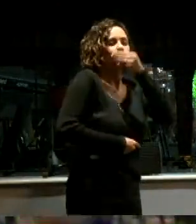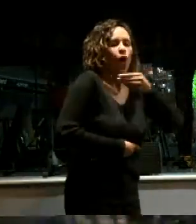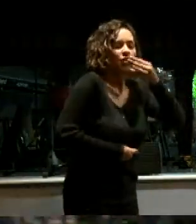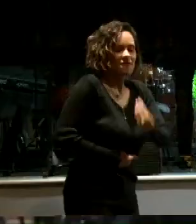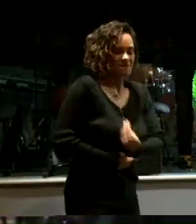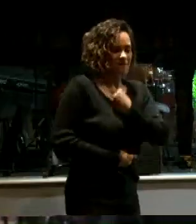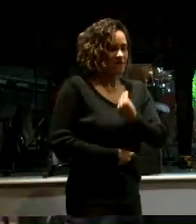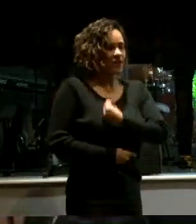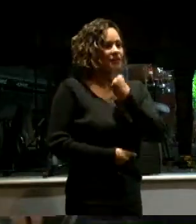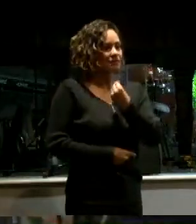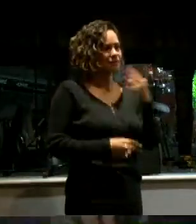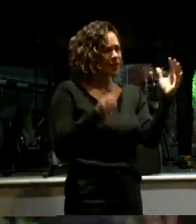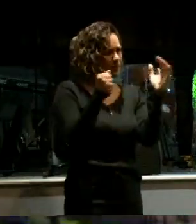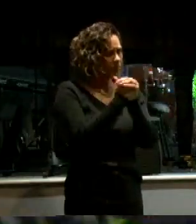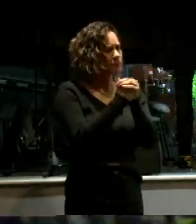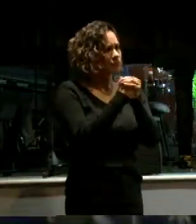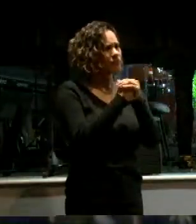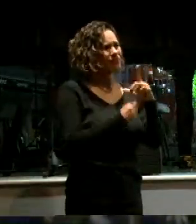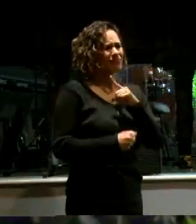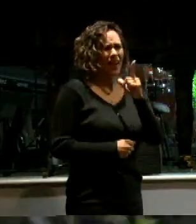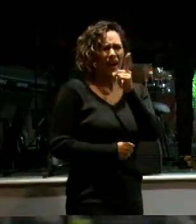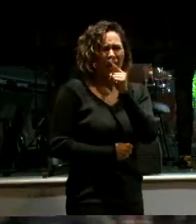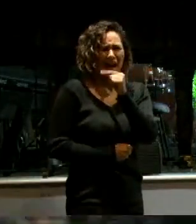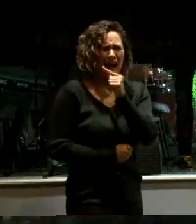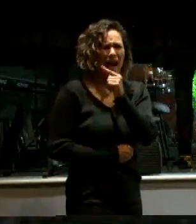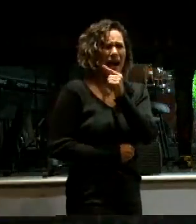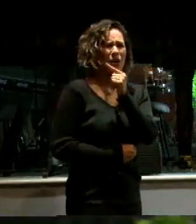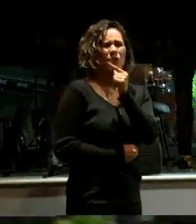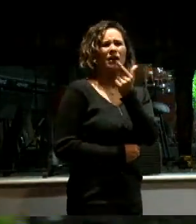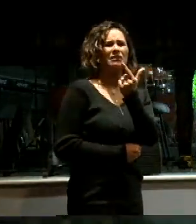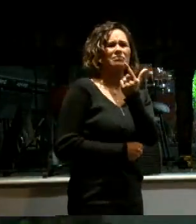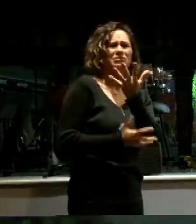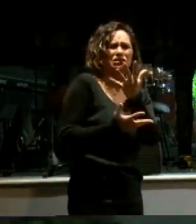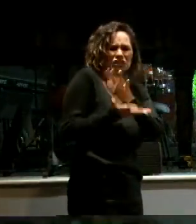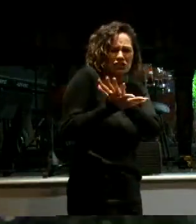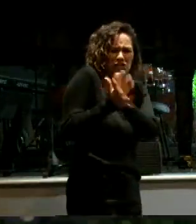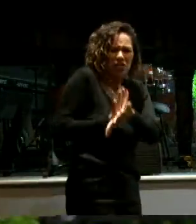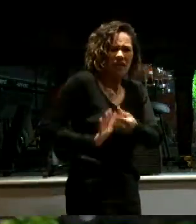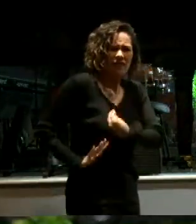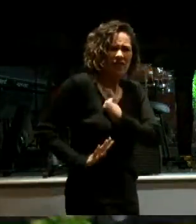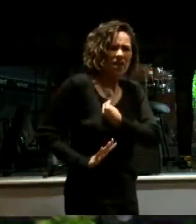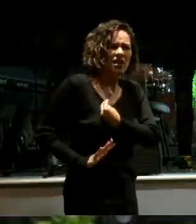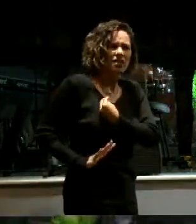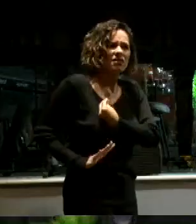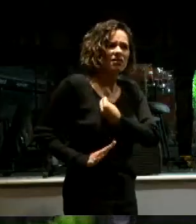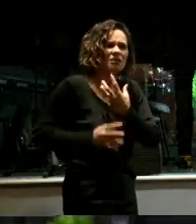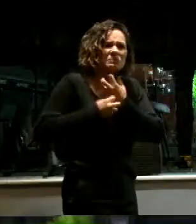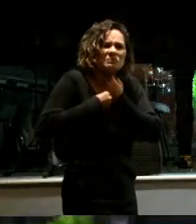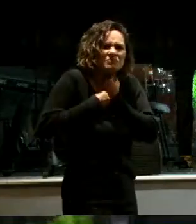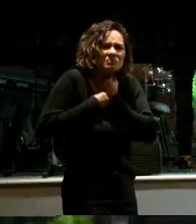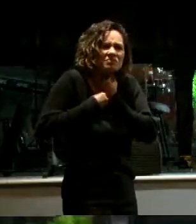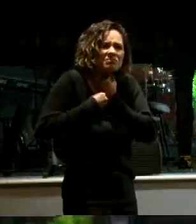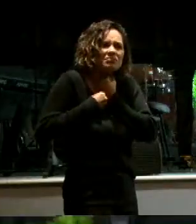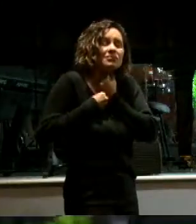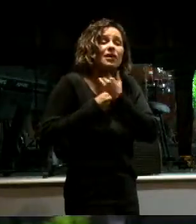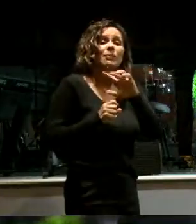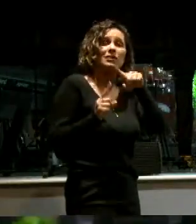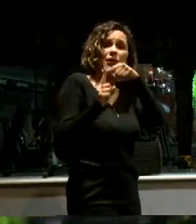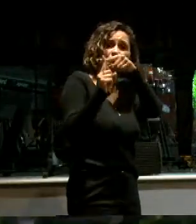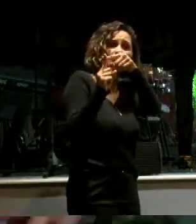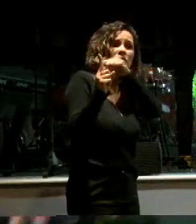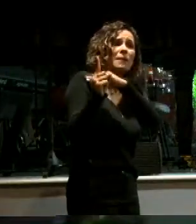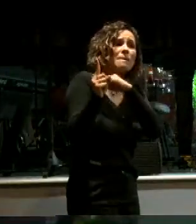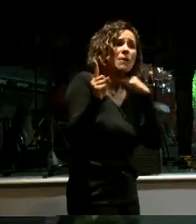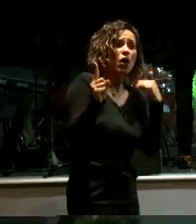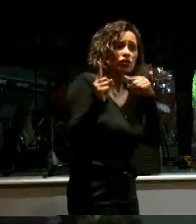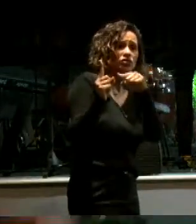Amém, igreja? As águas que matam de uma vida sem Cristo, através da cruz do Calvário, são transformadas